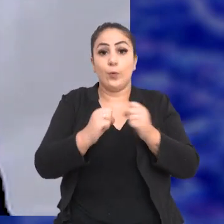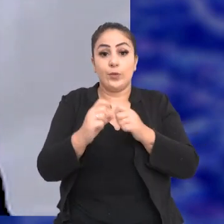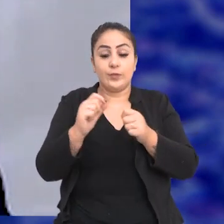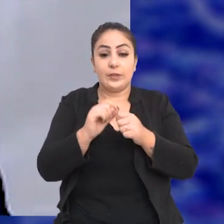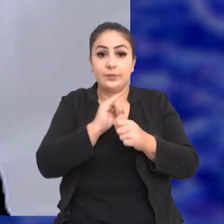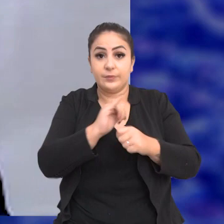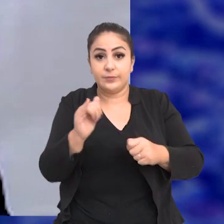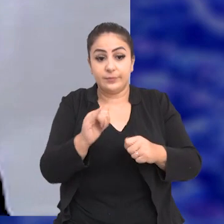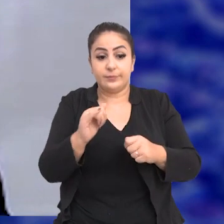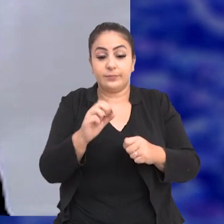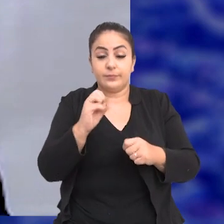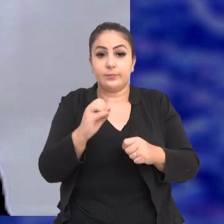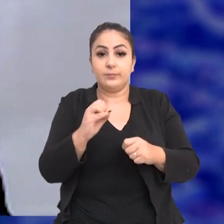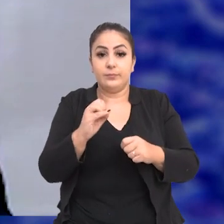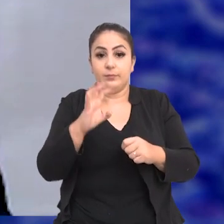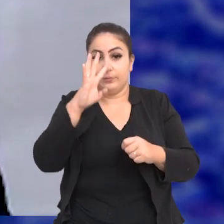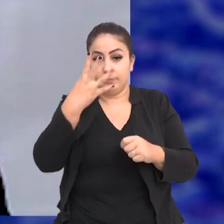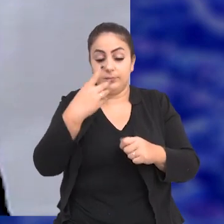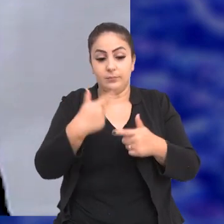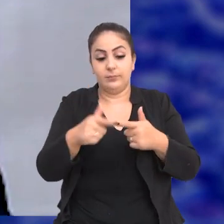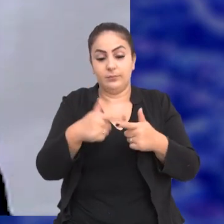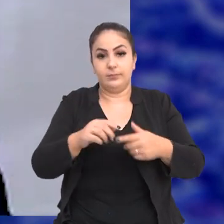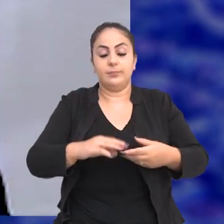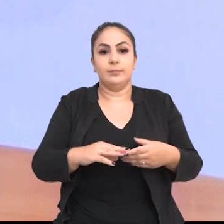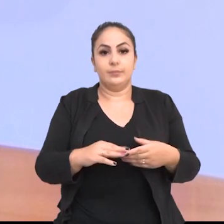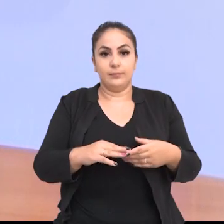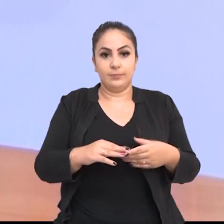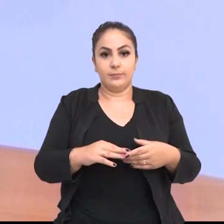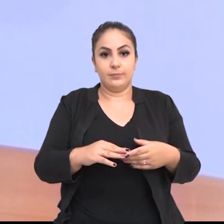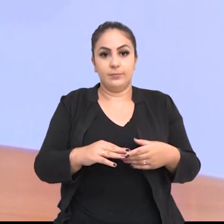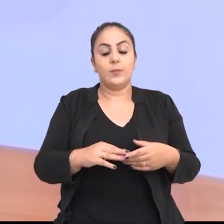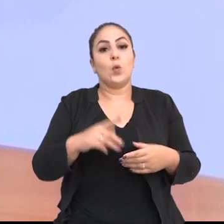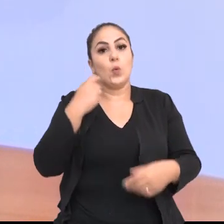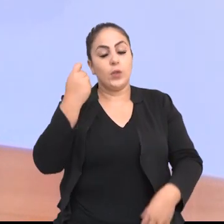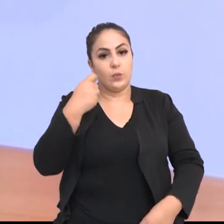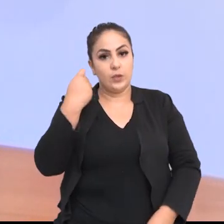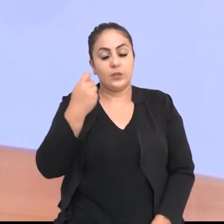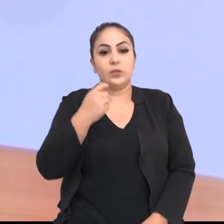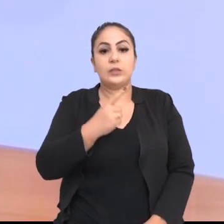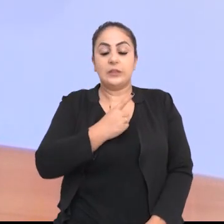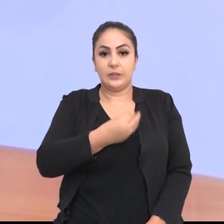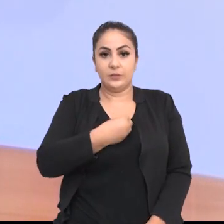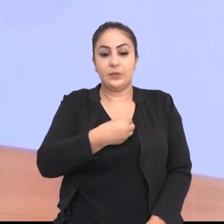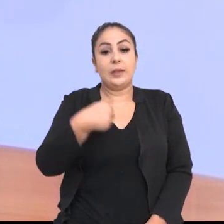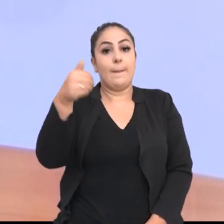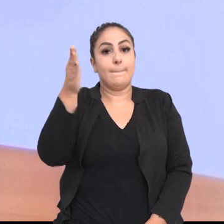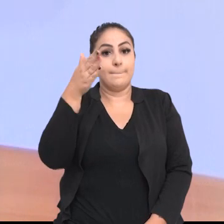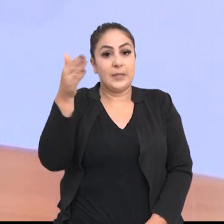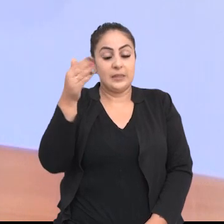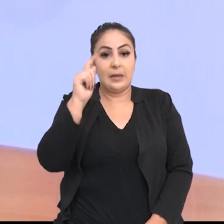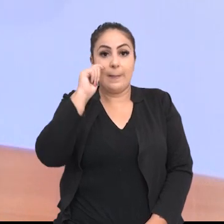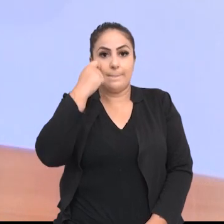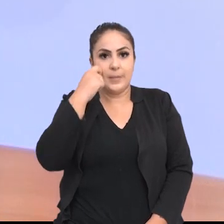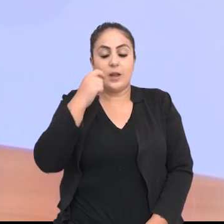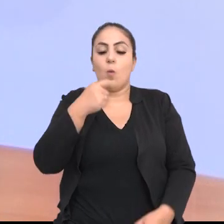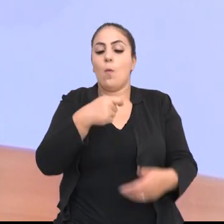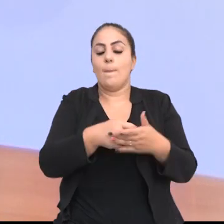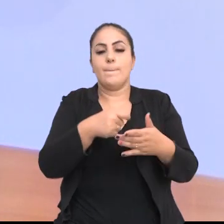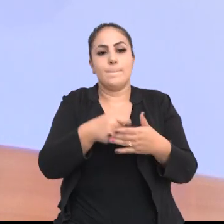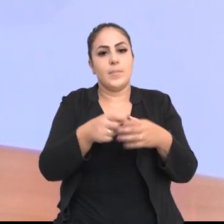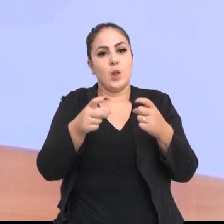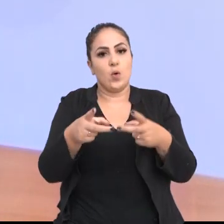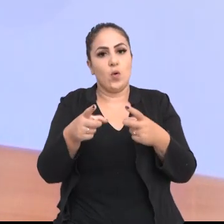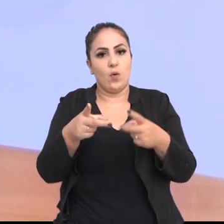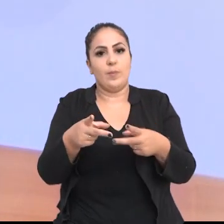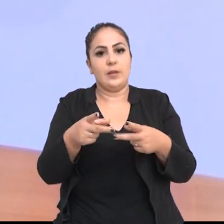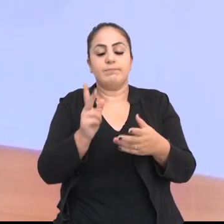retificação dessa declaração, solucionando então esses problemas. O Rio Grande do Sul está em bandeira preta, o que obriga o